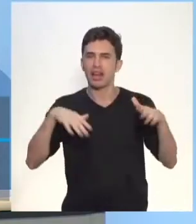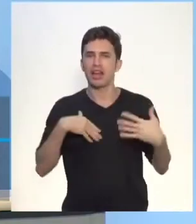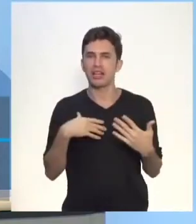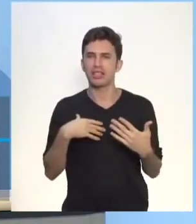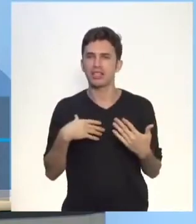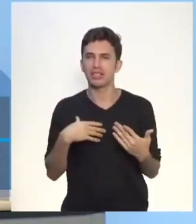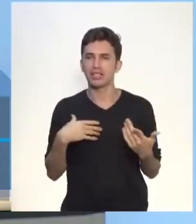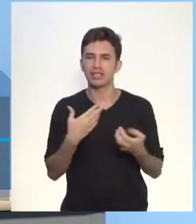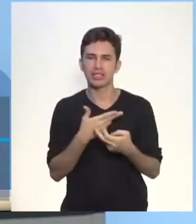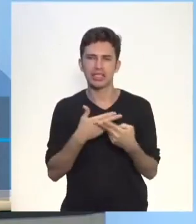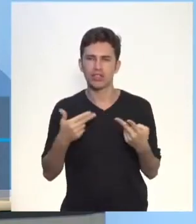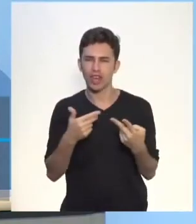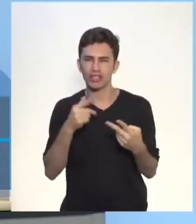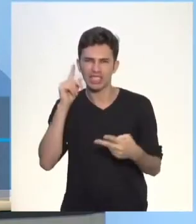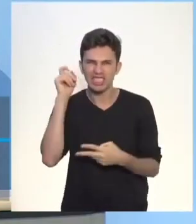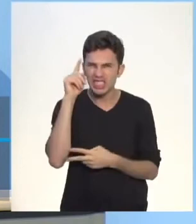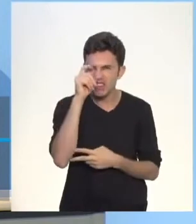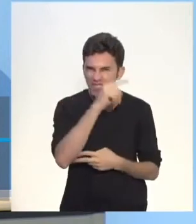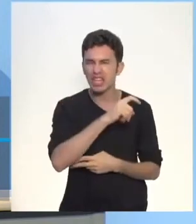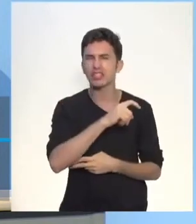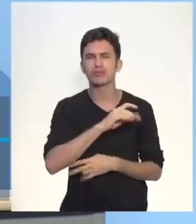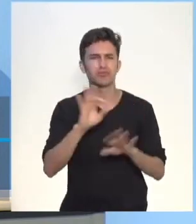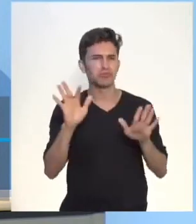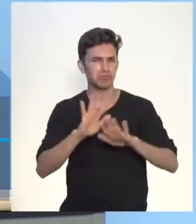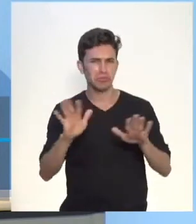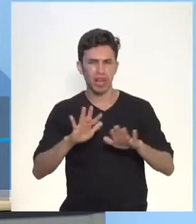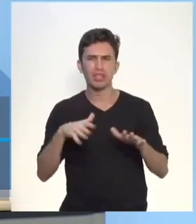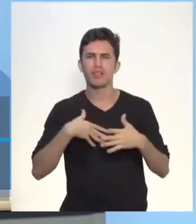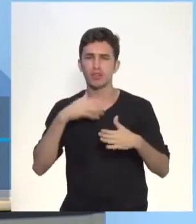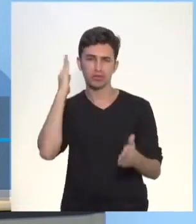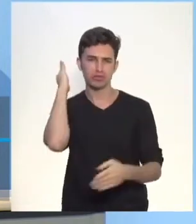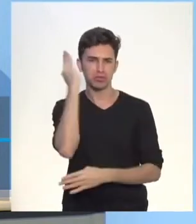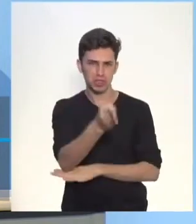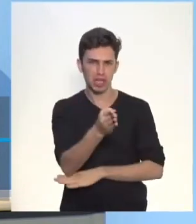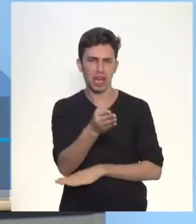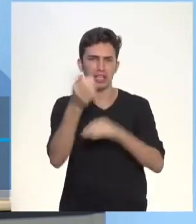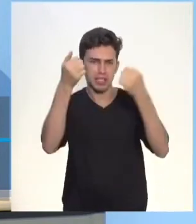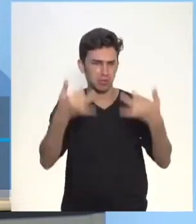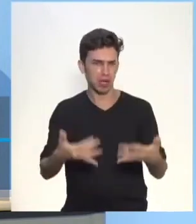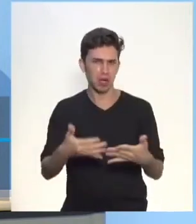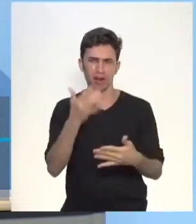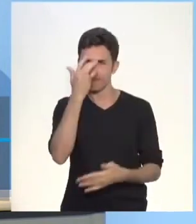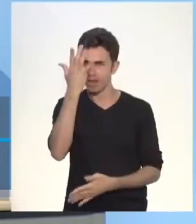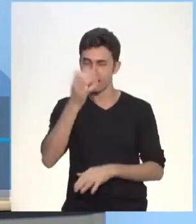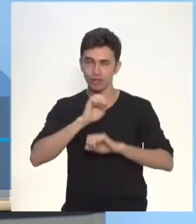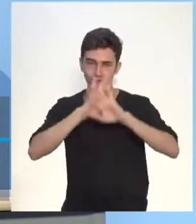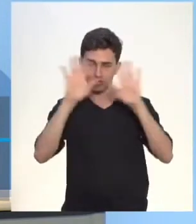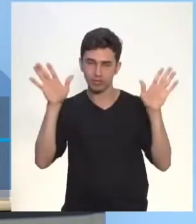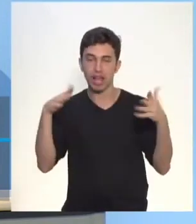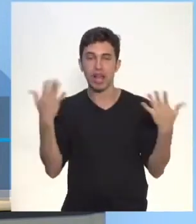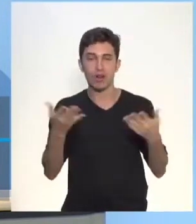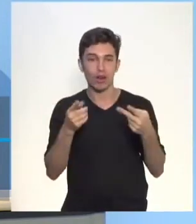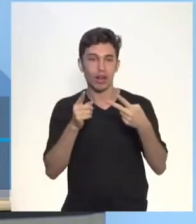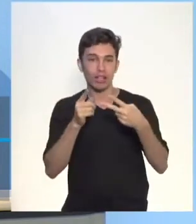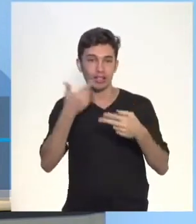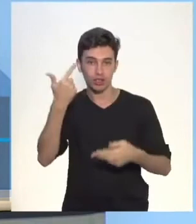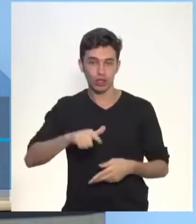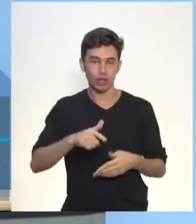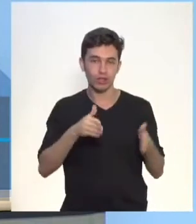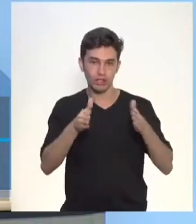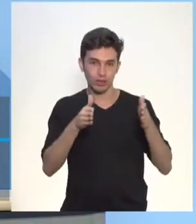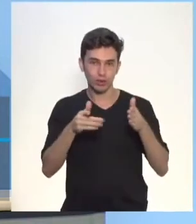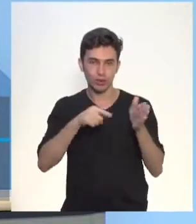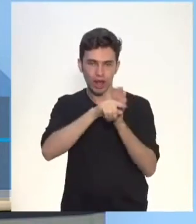coloquei nada que pudesse assim, chamar mais atenção, foi uma notícia direta. E agora nós vamos para a segunda parte da análise do texto, no caso que